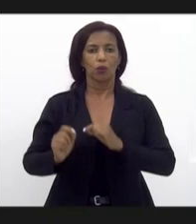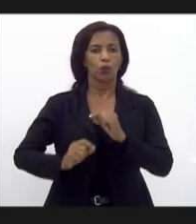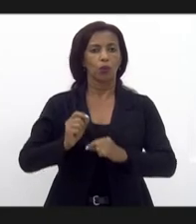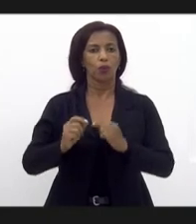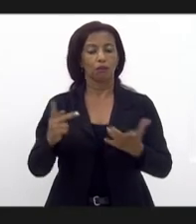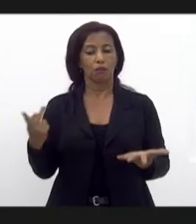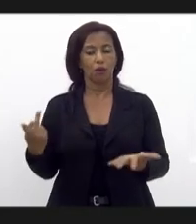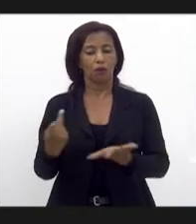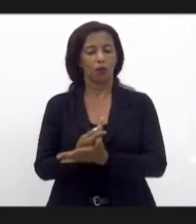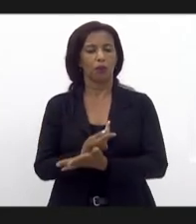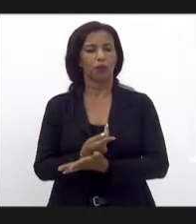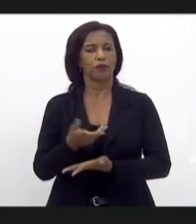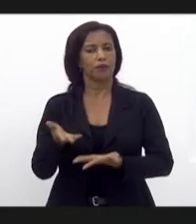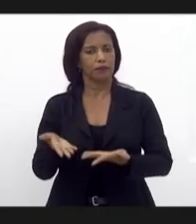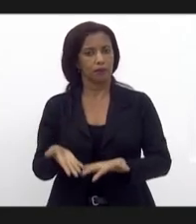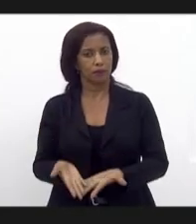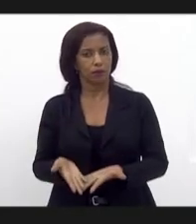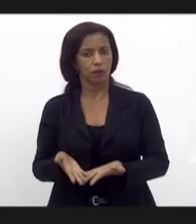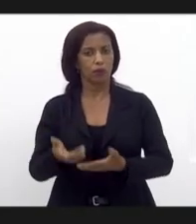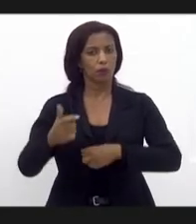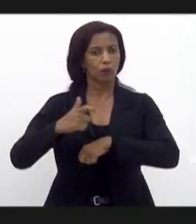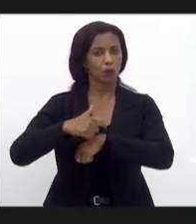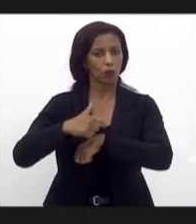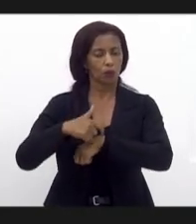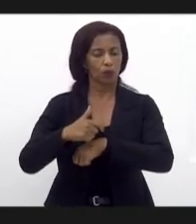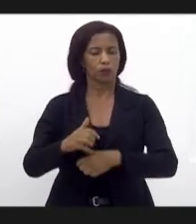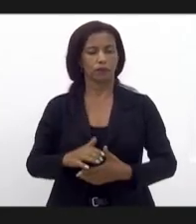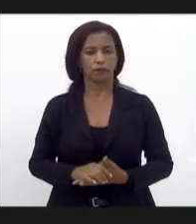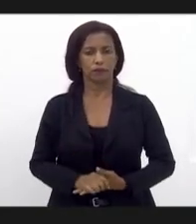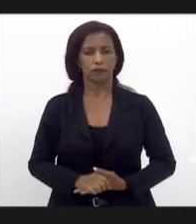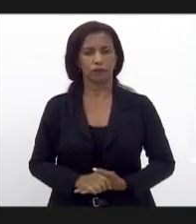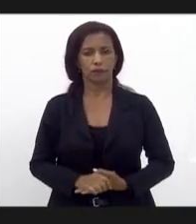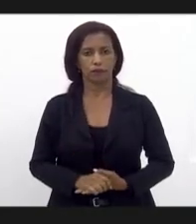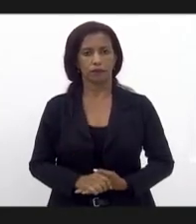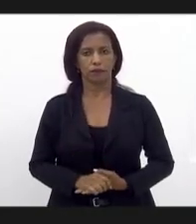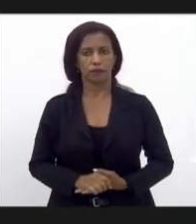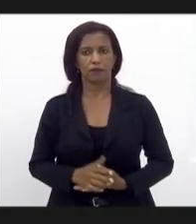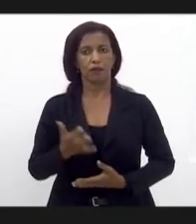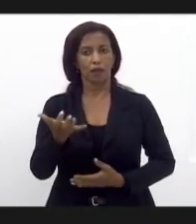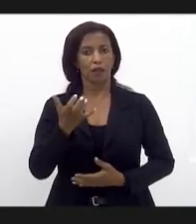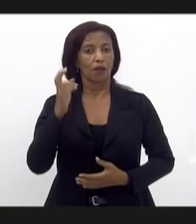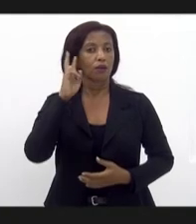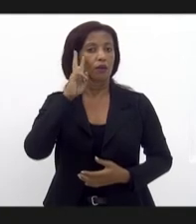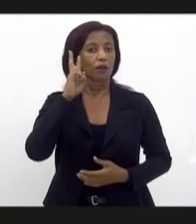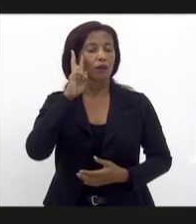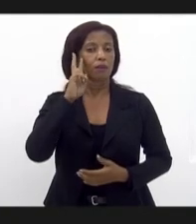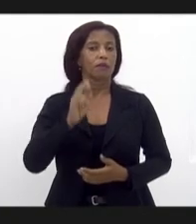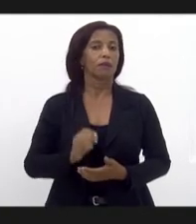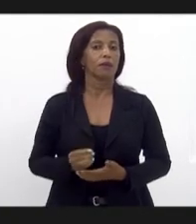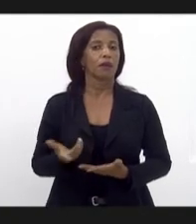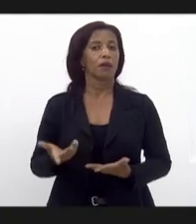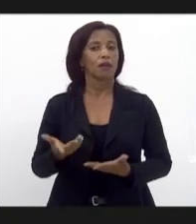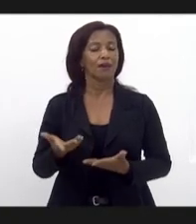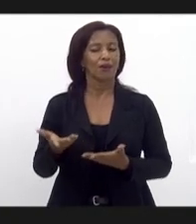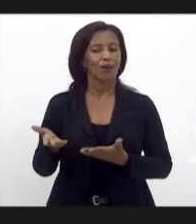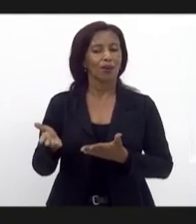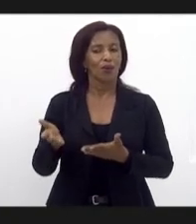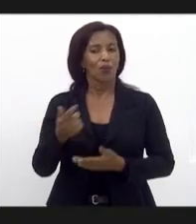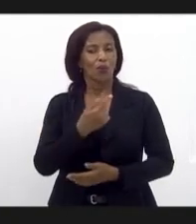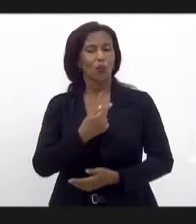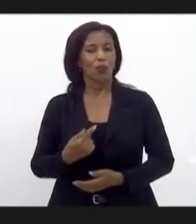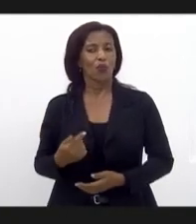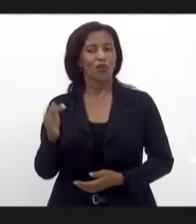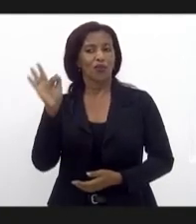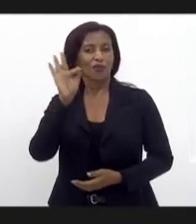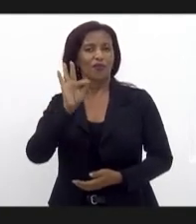está acontecendo nesse momento. Quero lembrar que essa é uma tentativa do governo federal de